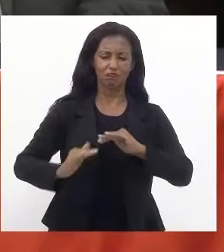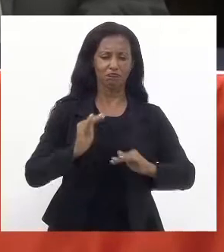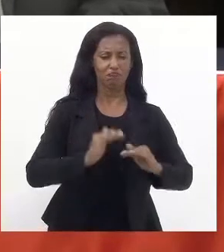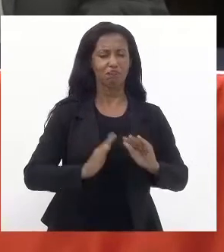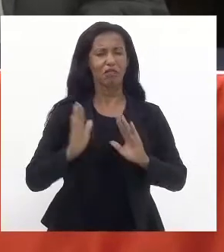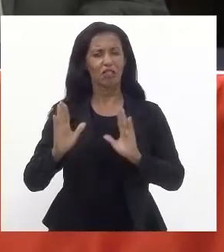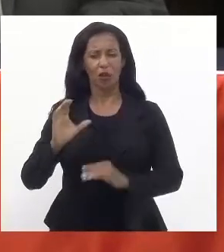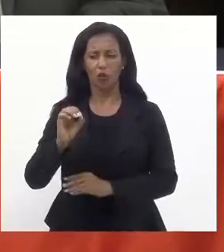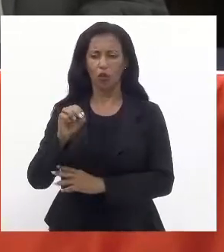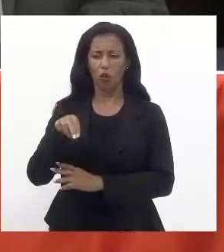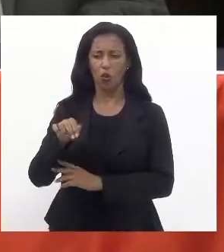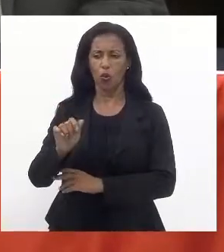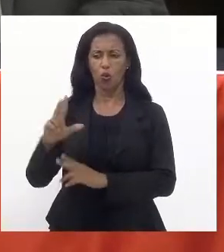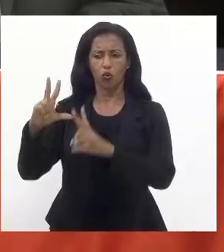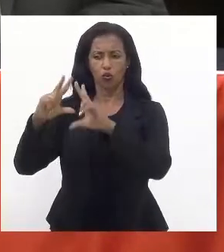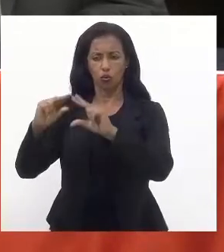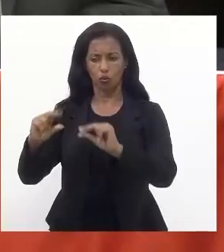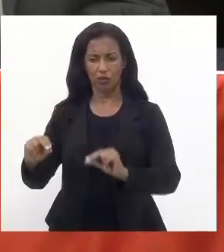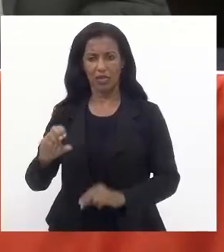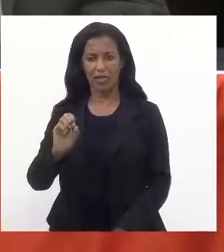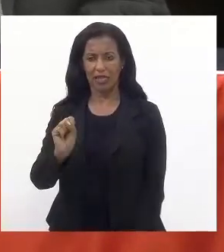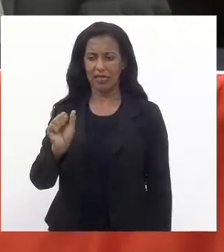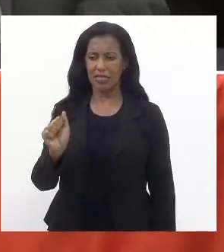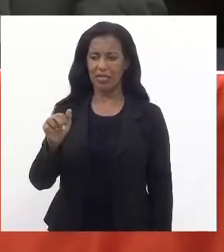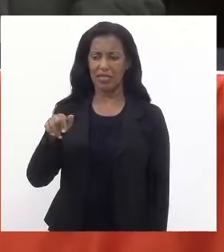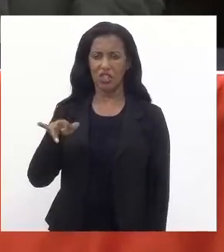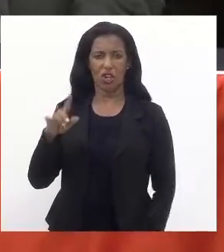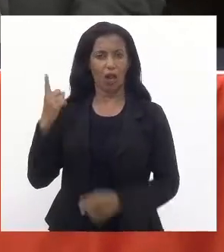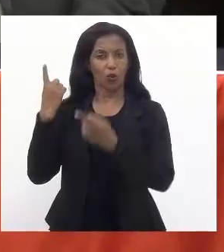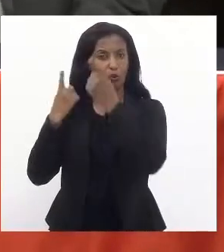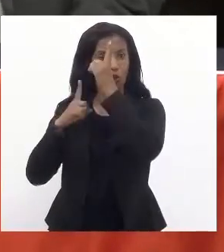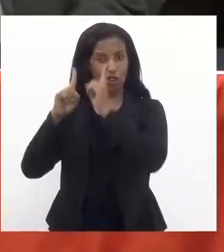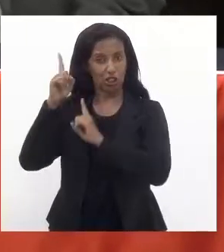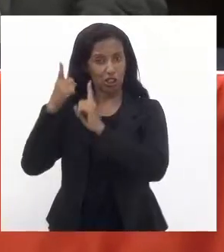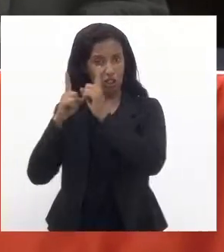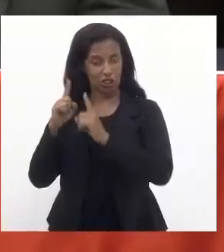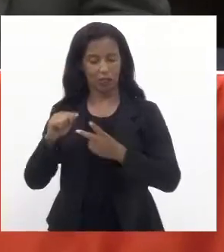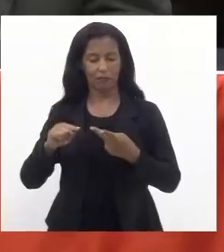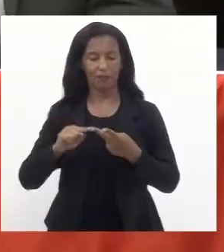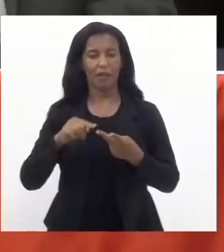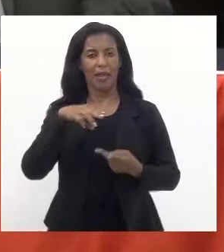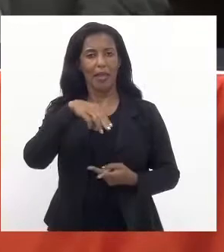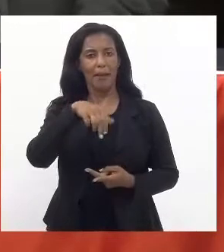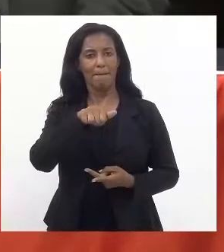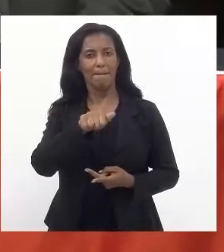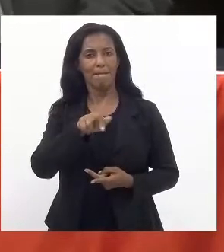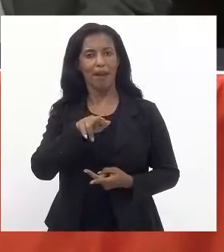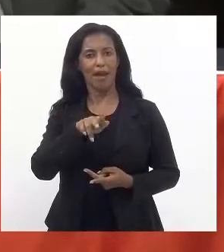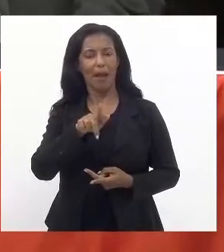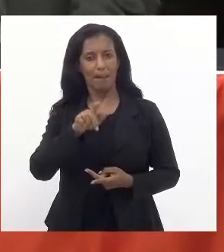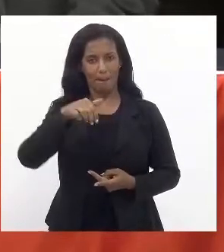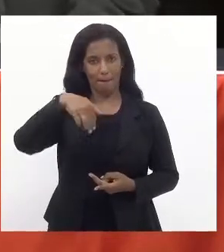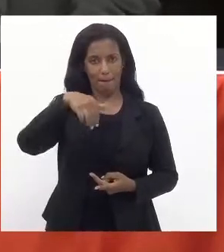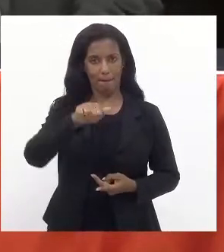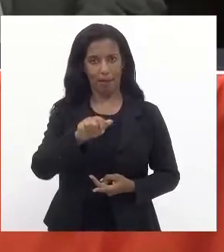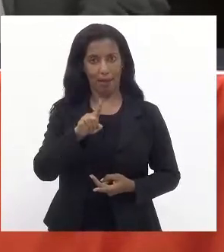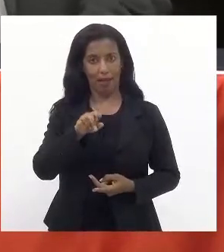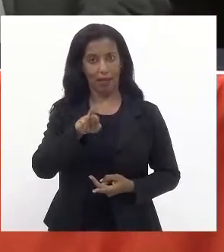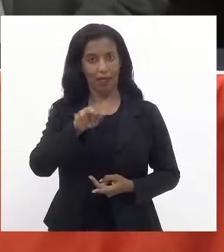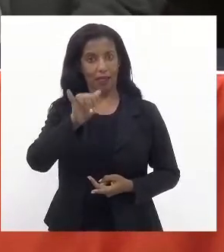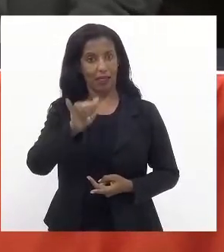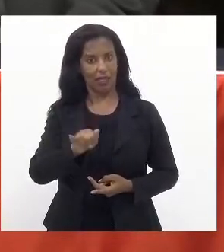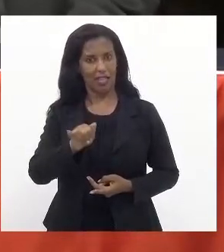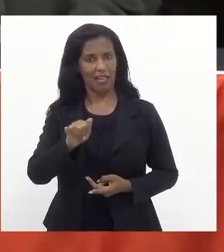já foi cônsul do Líbano em Santiago, no Chile, em Madrid, na Espanha. Foi cônsul